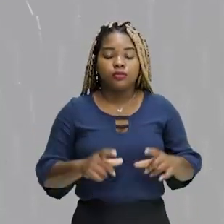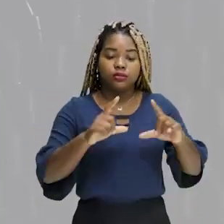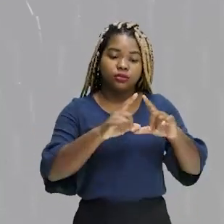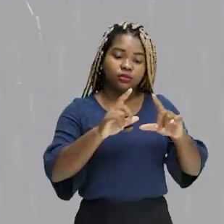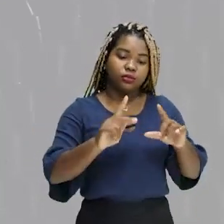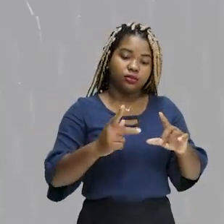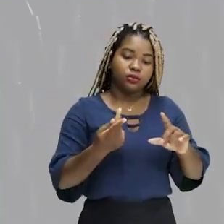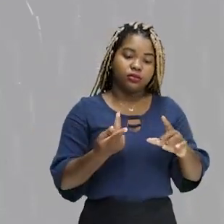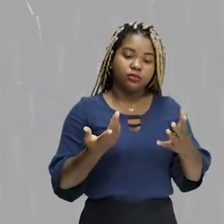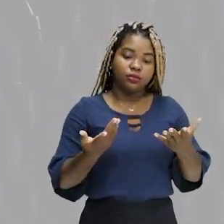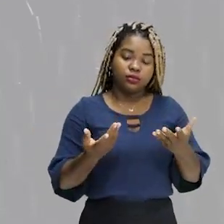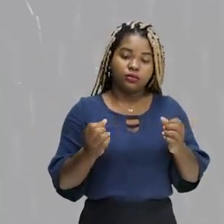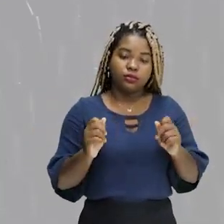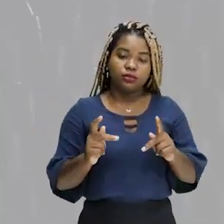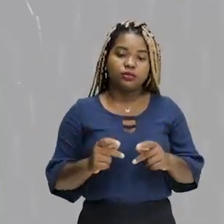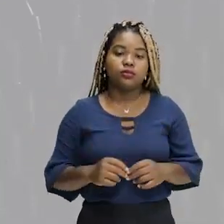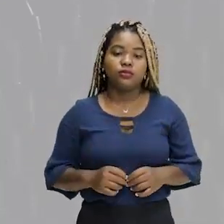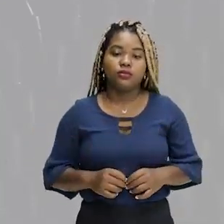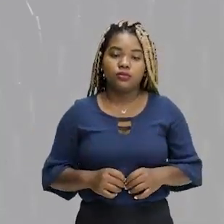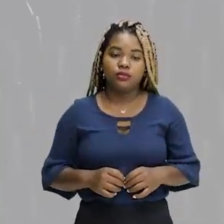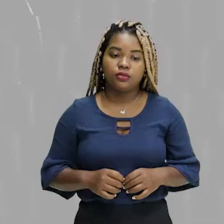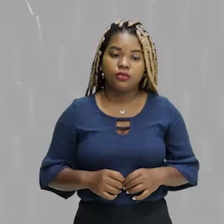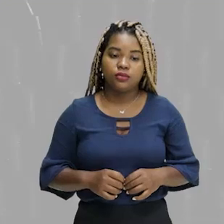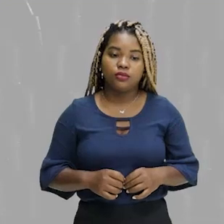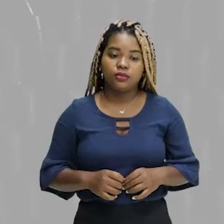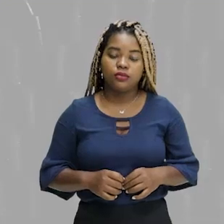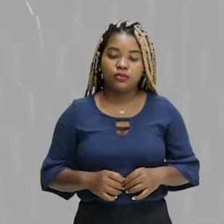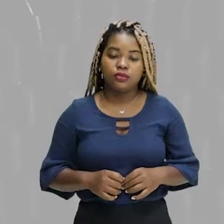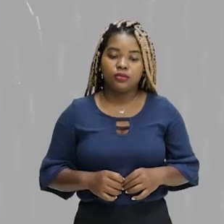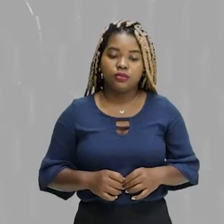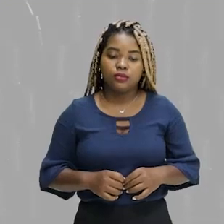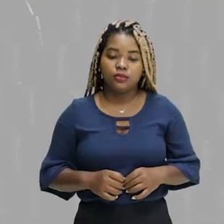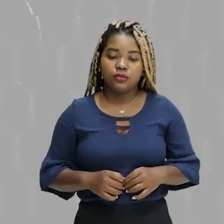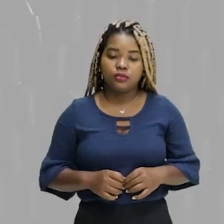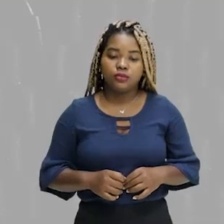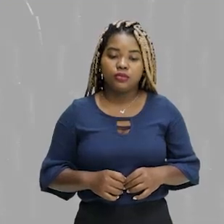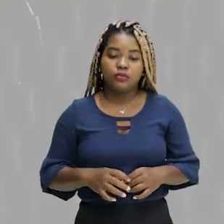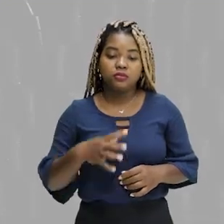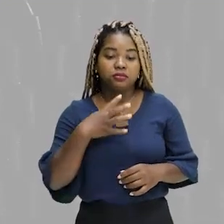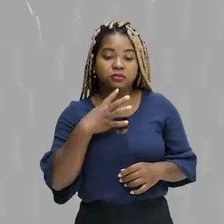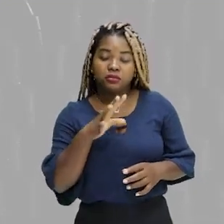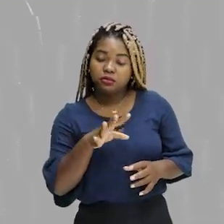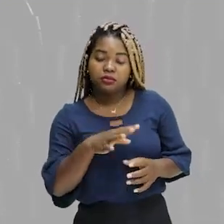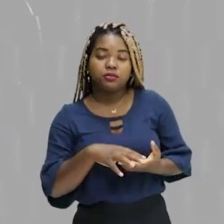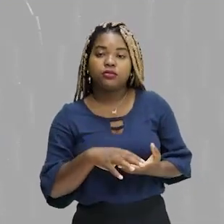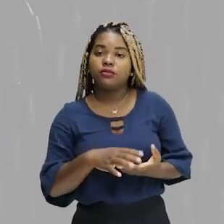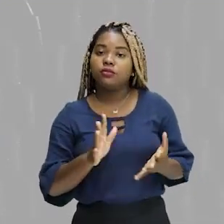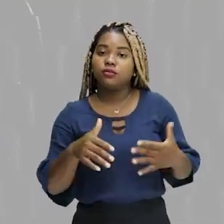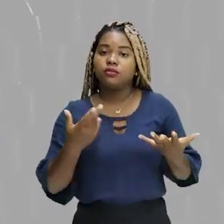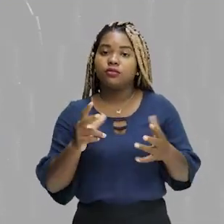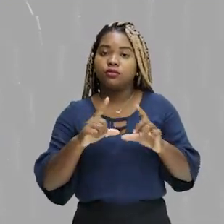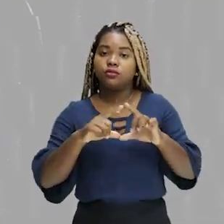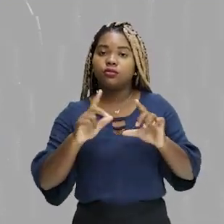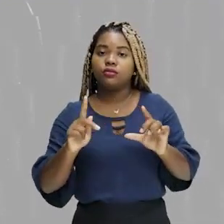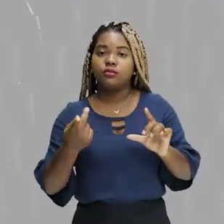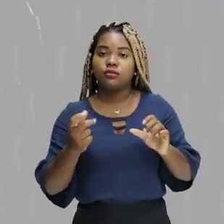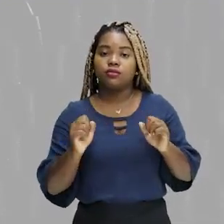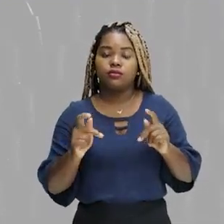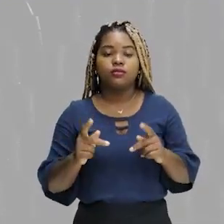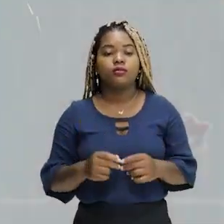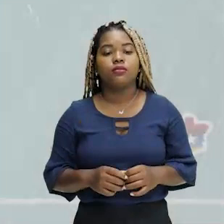da equação problema, que é aquela equação que desconhecemos o valor do ΔH.